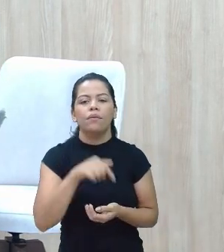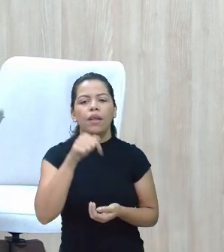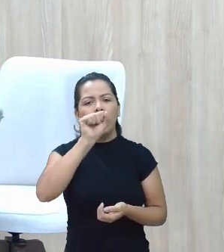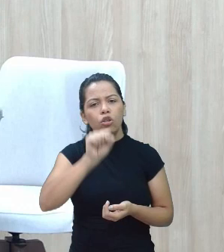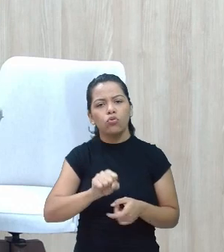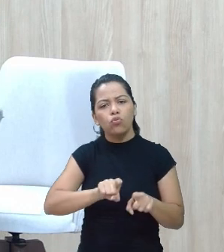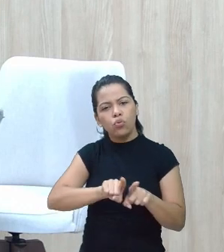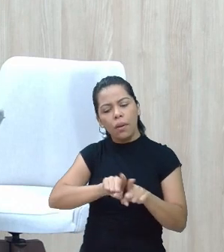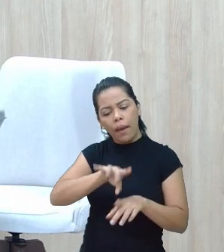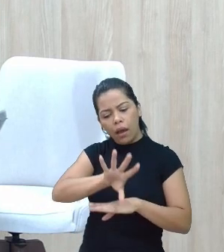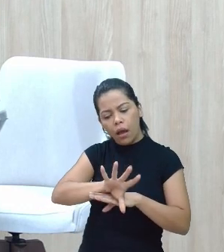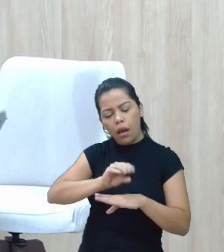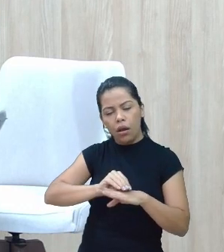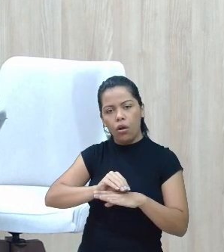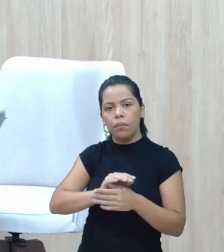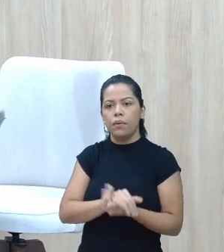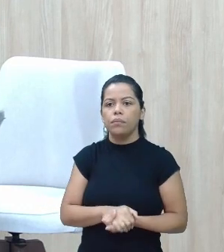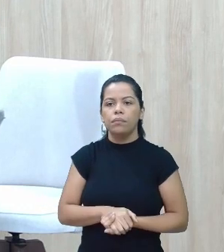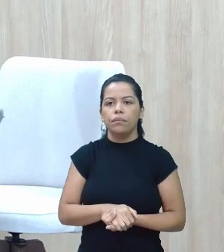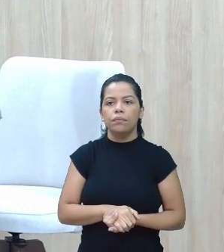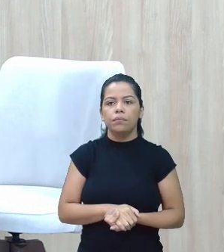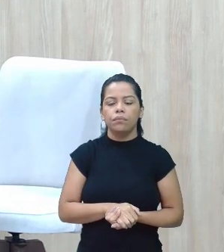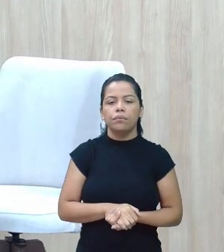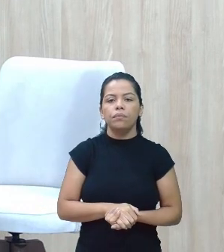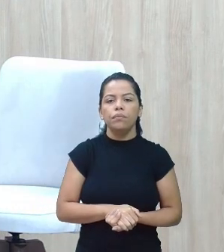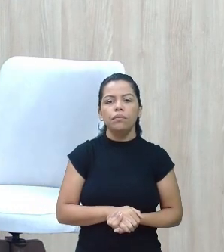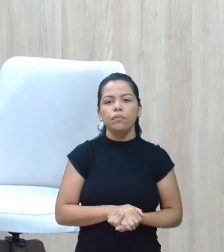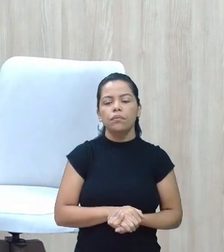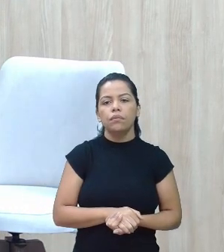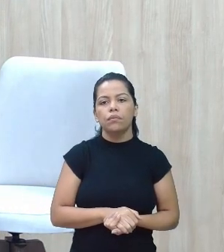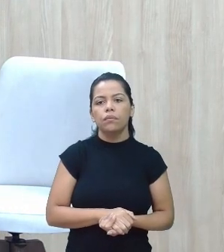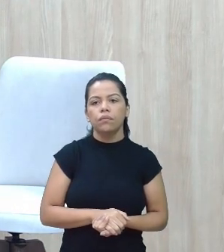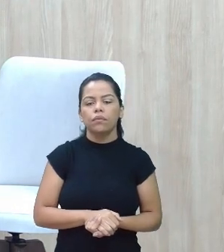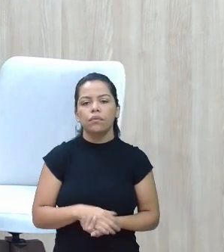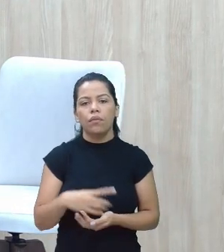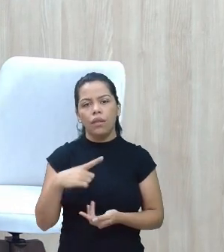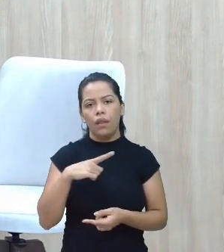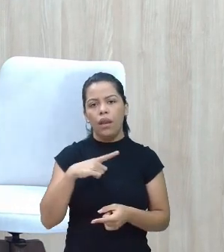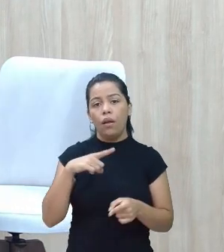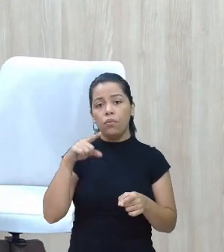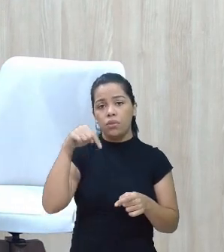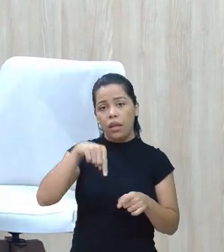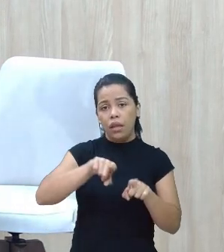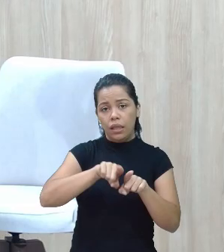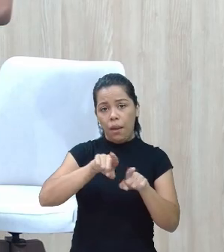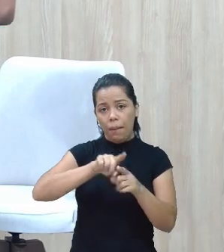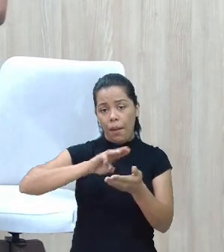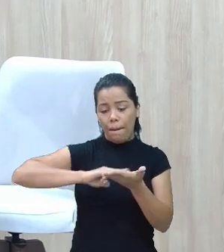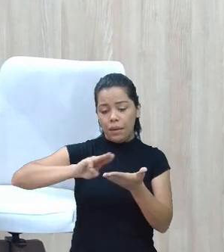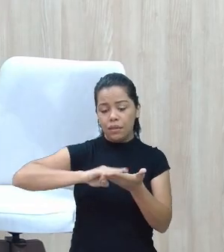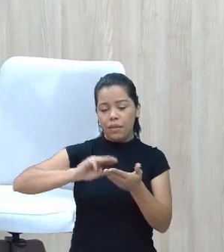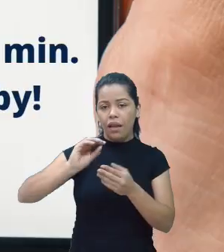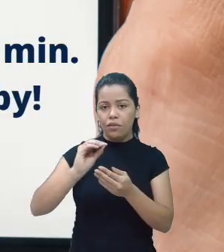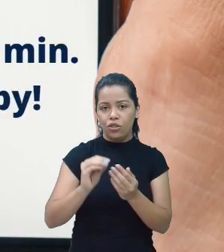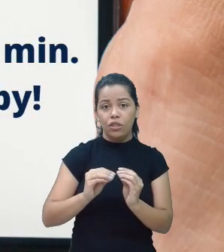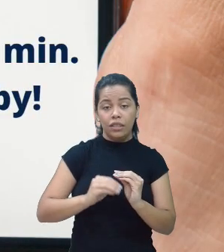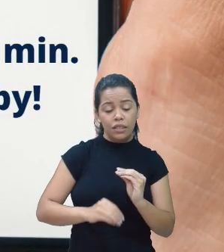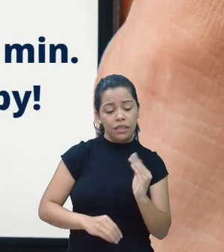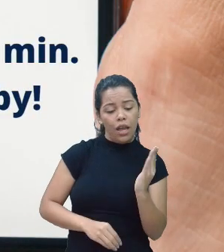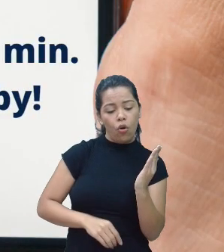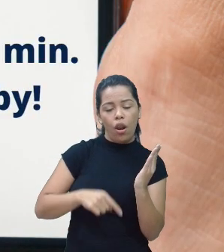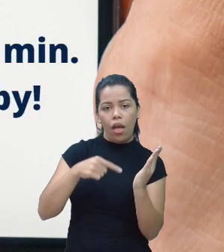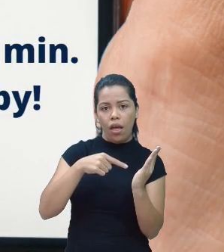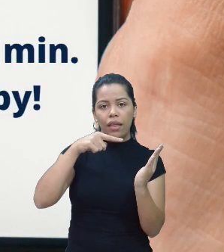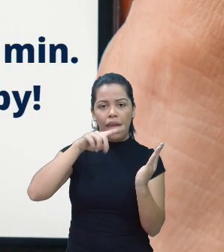porque é muito fofo. Pois bem, temos aqui então uma mensagem de celular, né? Que é um dos nossos tópicos da nossa aula de